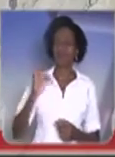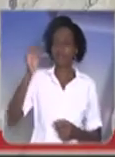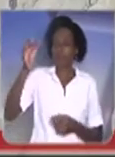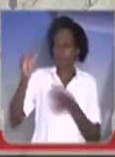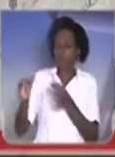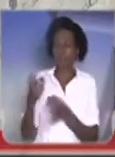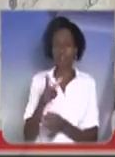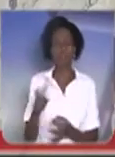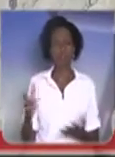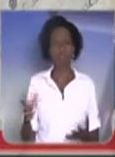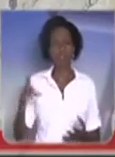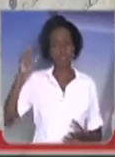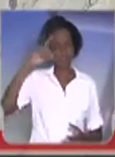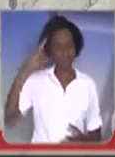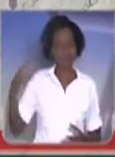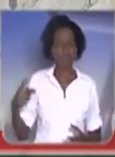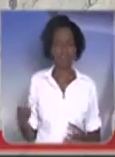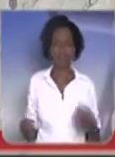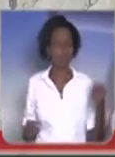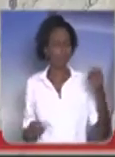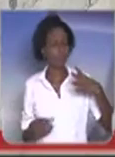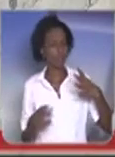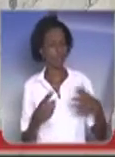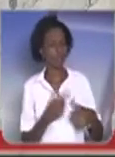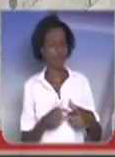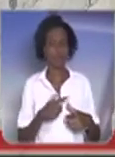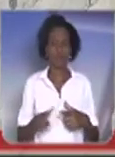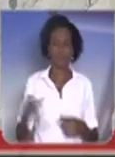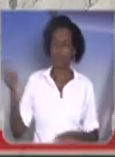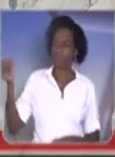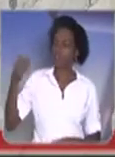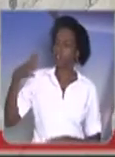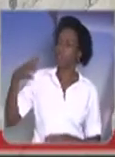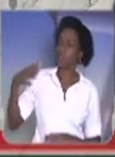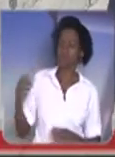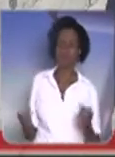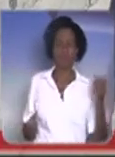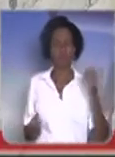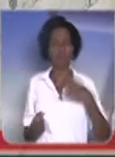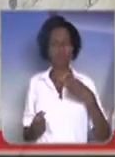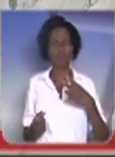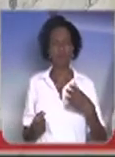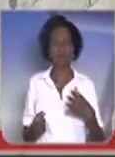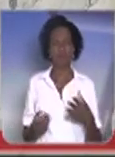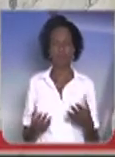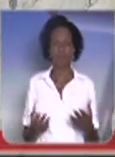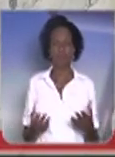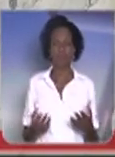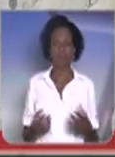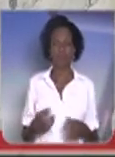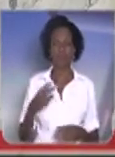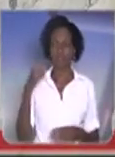incerto. A cada dia um novo escândalo, a cada dia uma nova notícia, por incrível que pareça, notícias lançadas ao